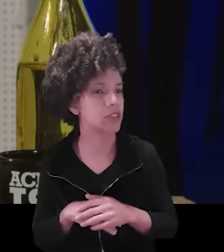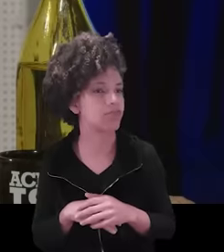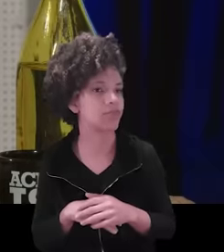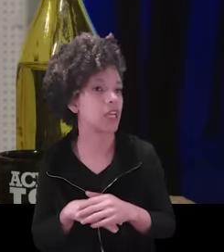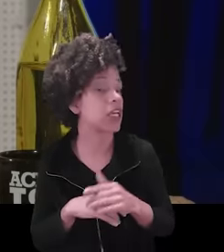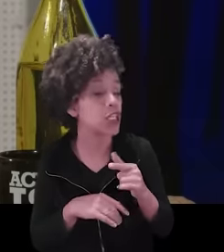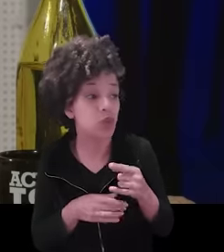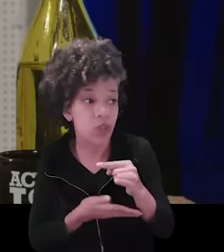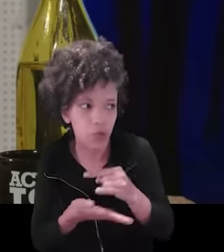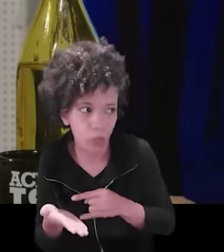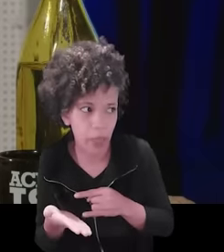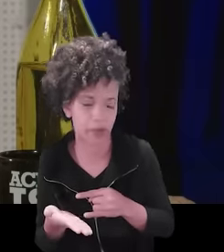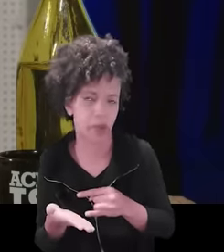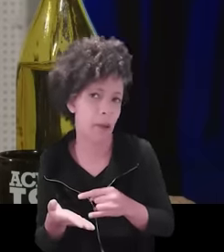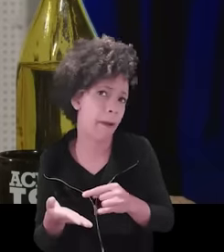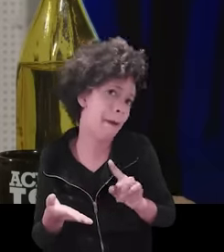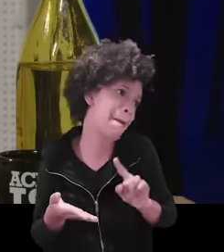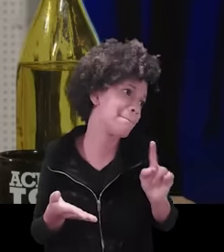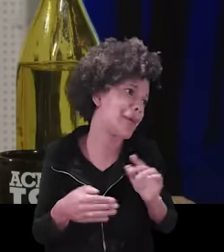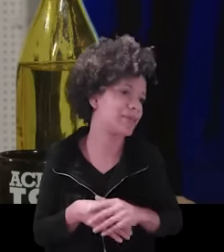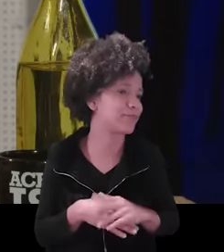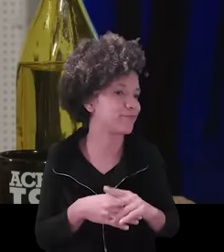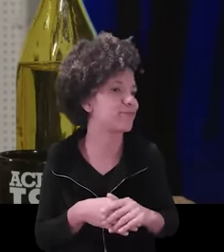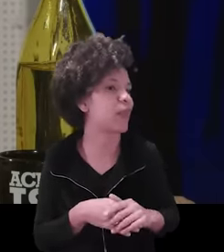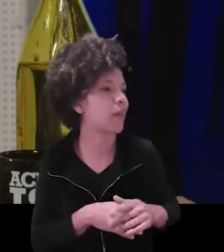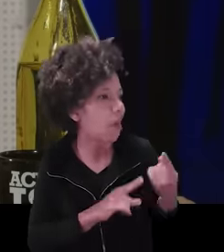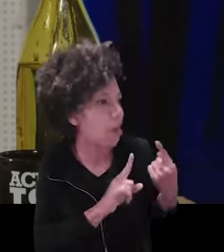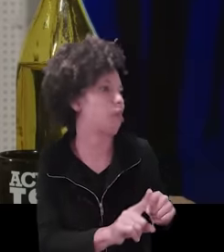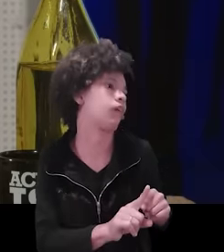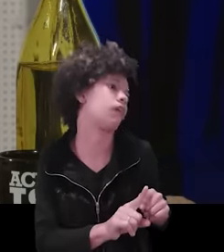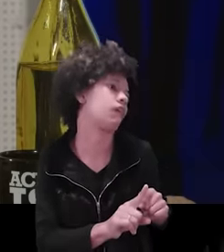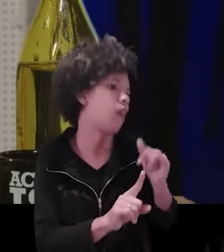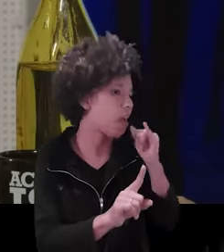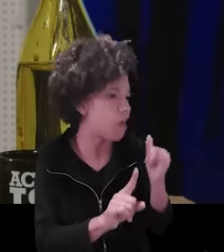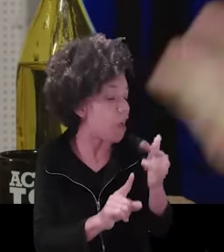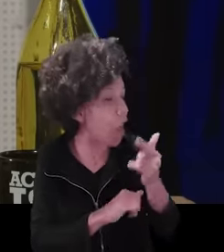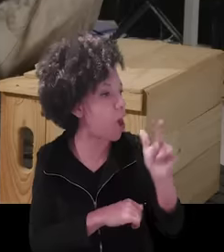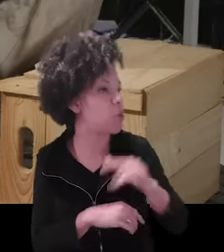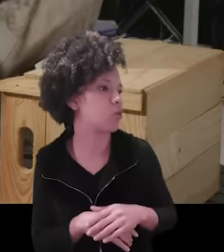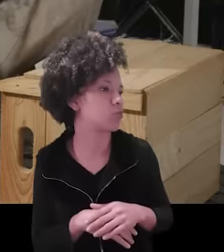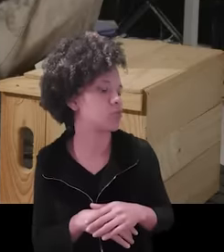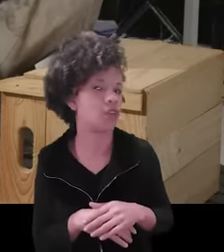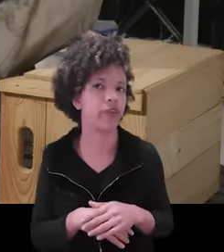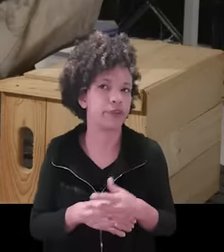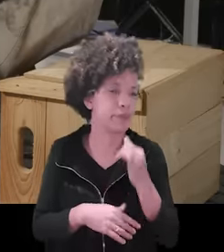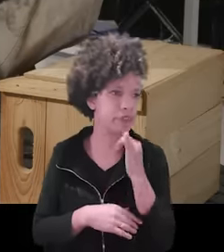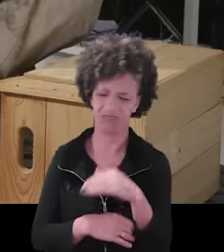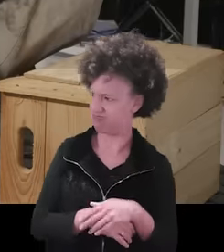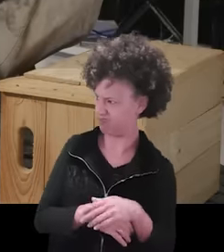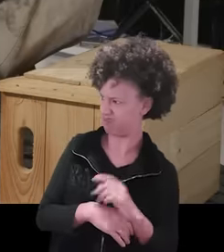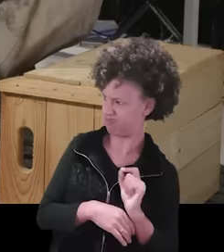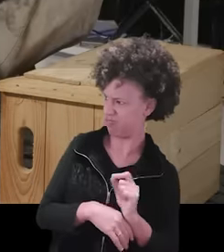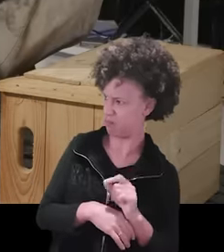pessoas que não tem documento mas que Serra outra pessoa que não tem documento de denúncia então sem a eu